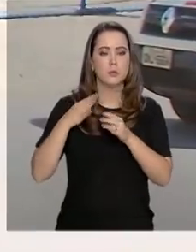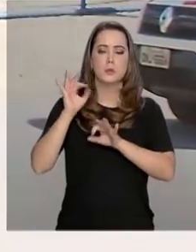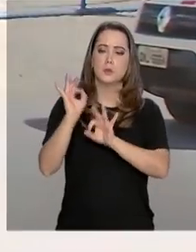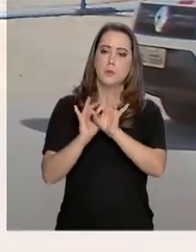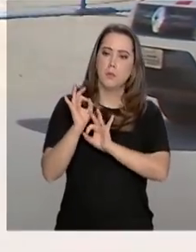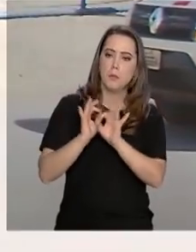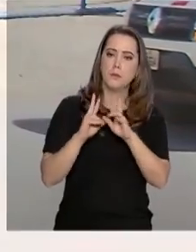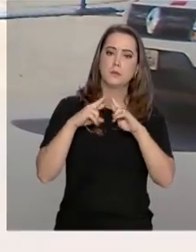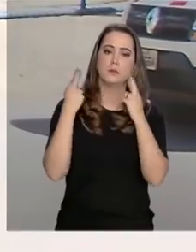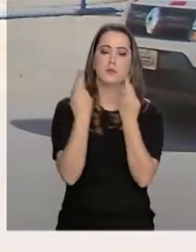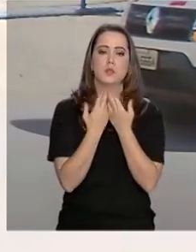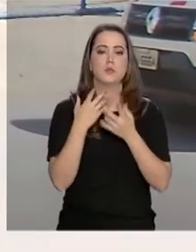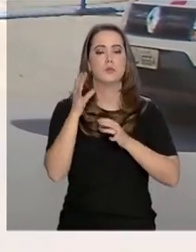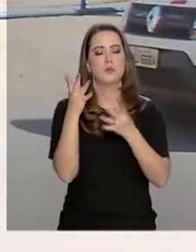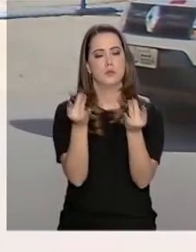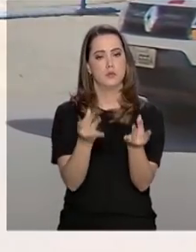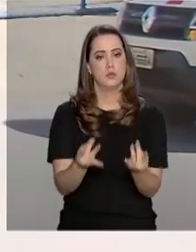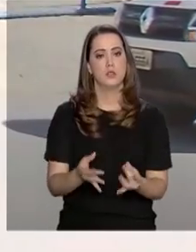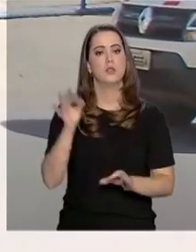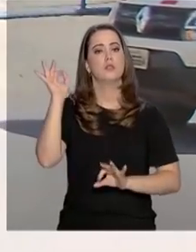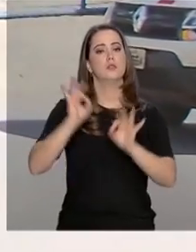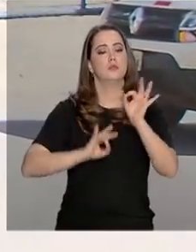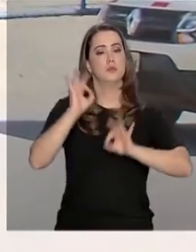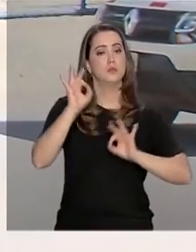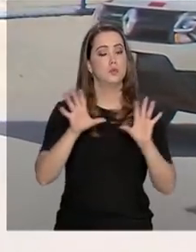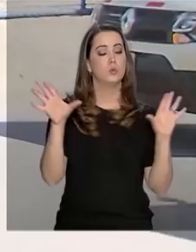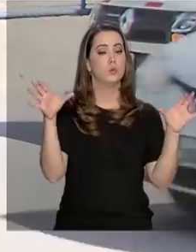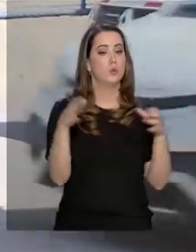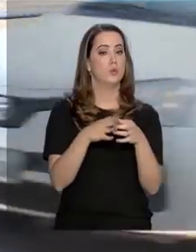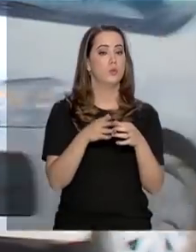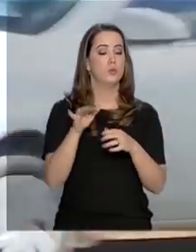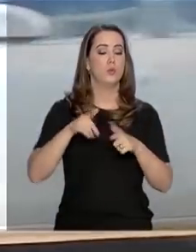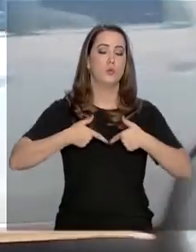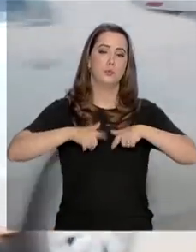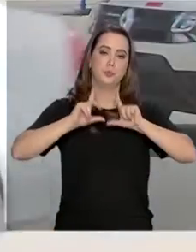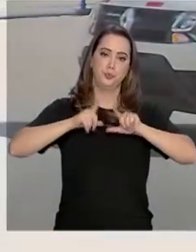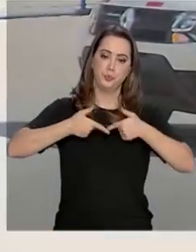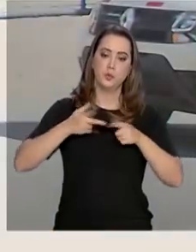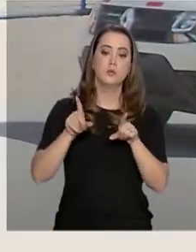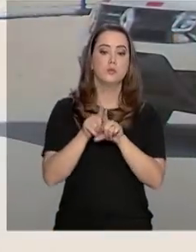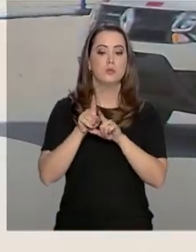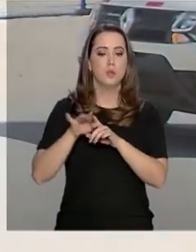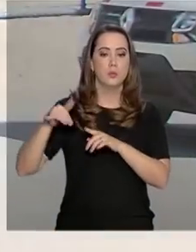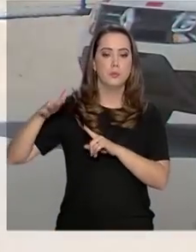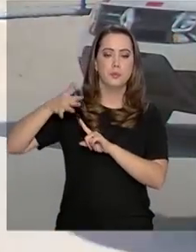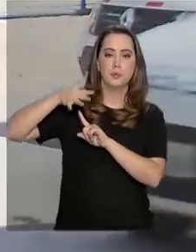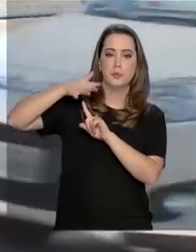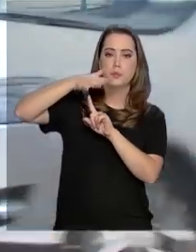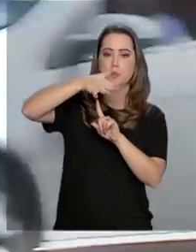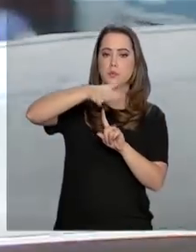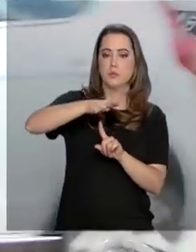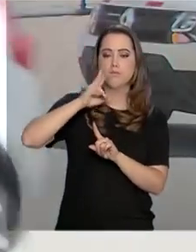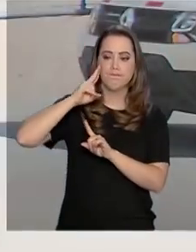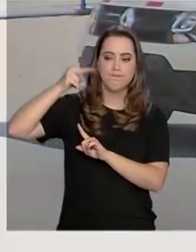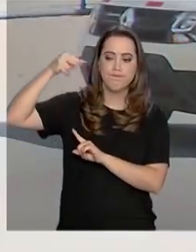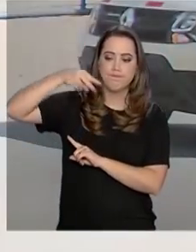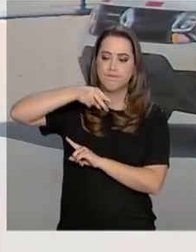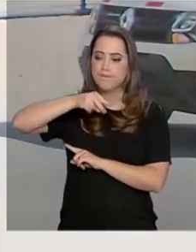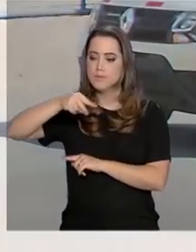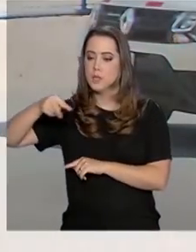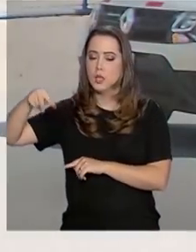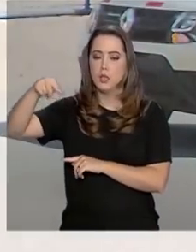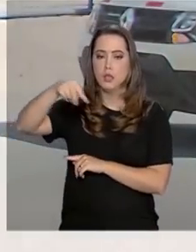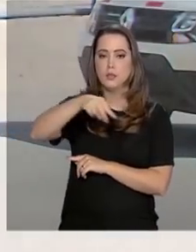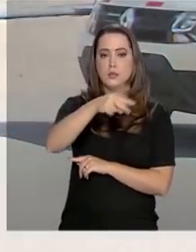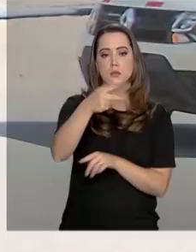poder saber dos detalhes da operação e também fazer o planejamento da equipe de Israel. Ele também sobrevoou a área atingida pelos rejeitos